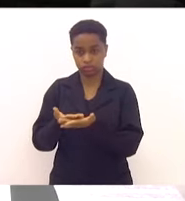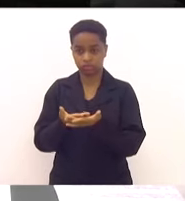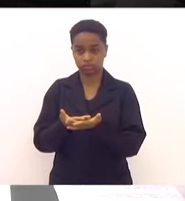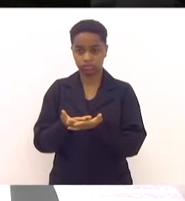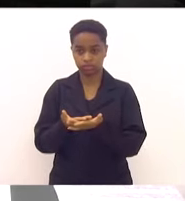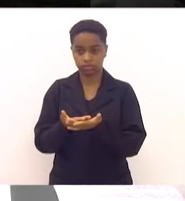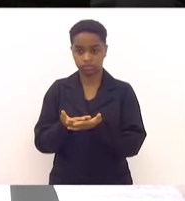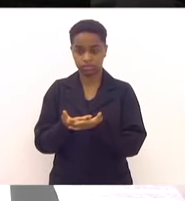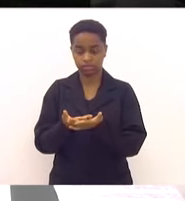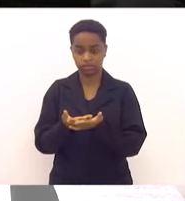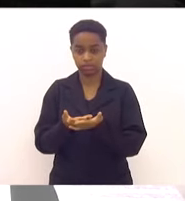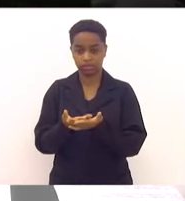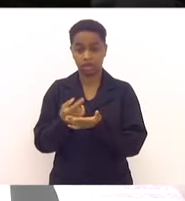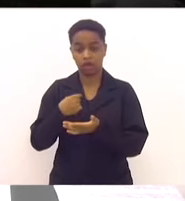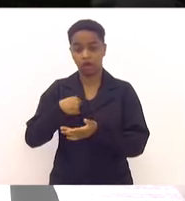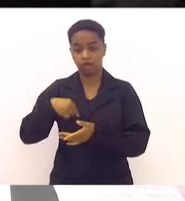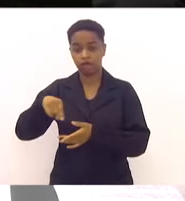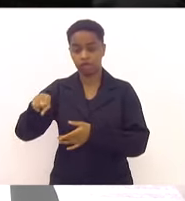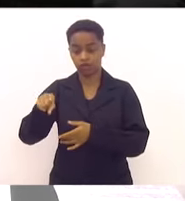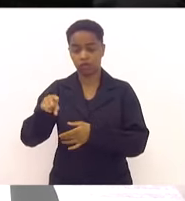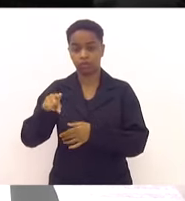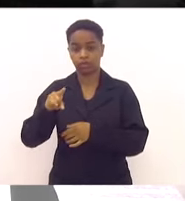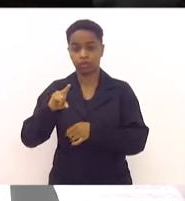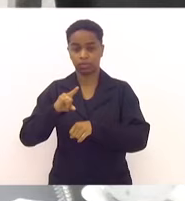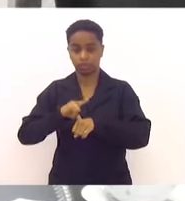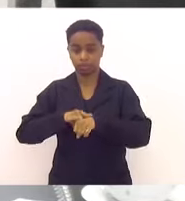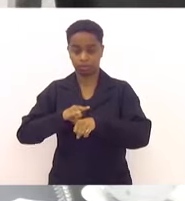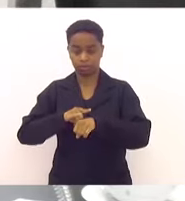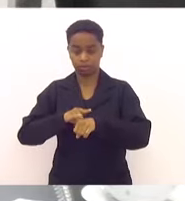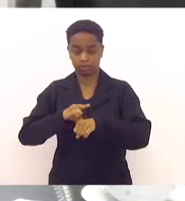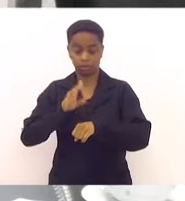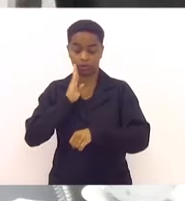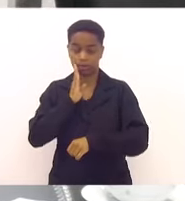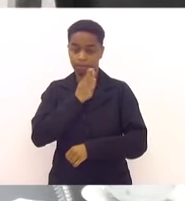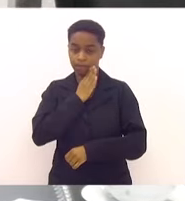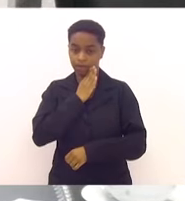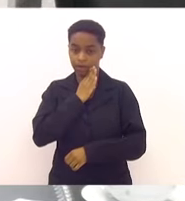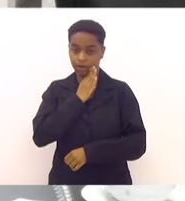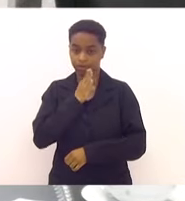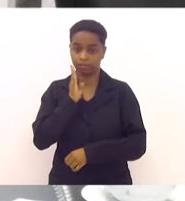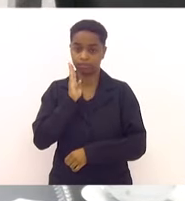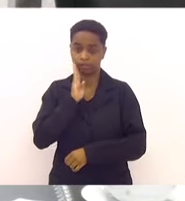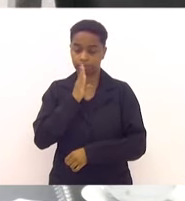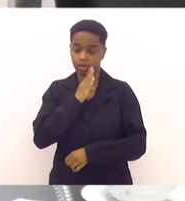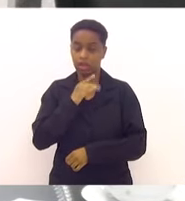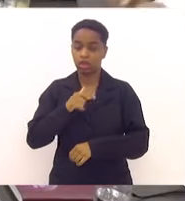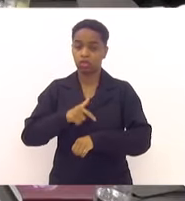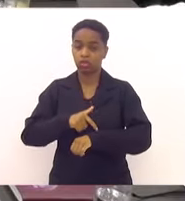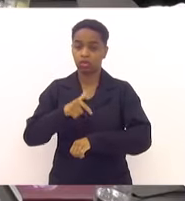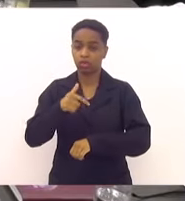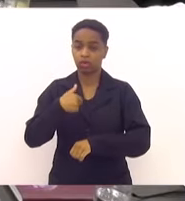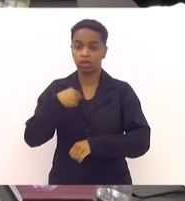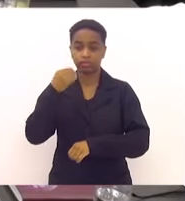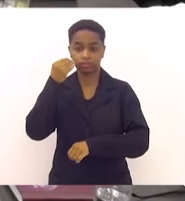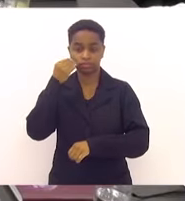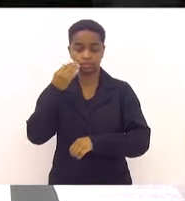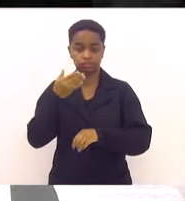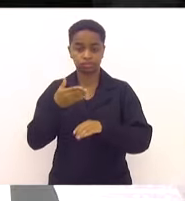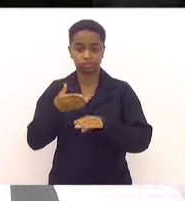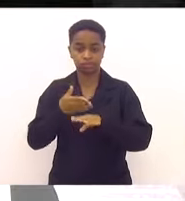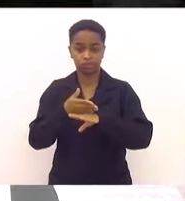já está até rindo. Fui lá para um barzinho. E teve uma hora que eu fui lá no